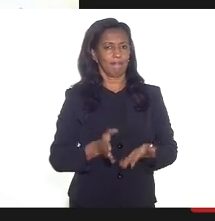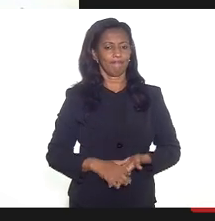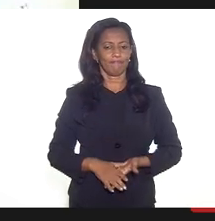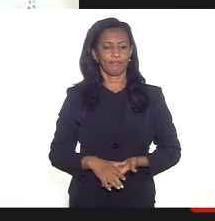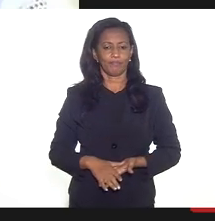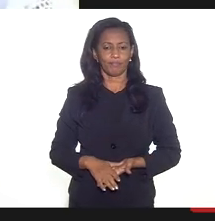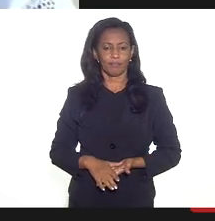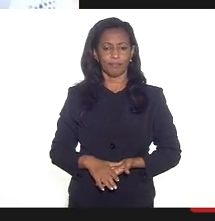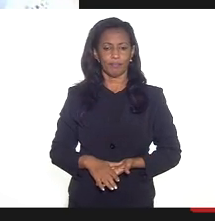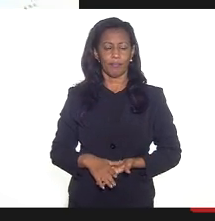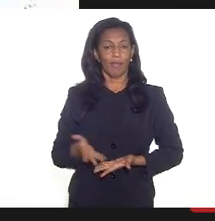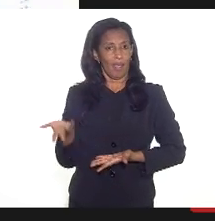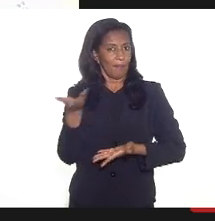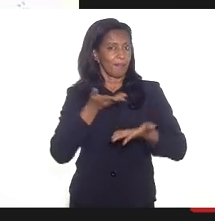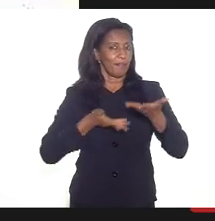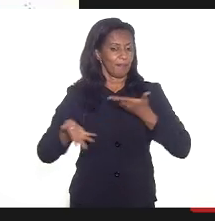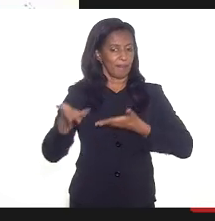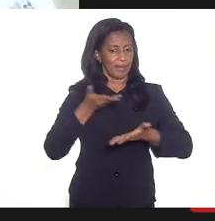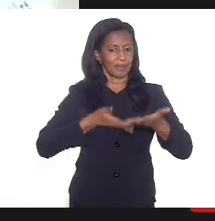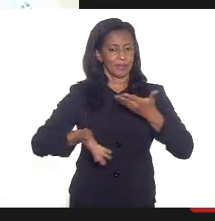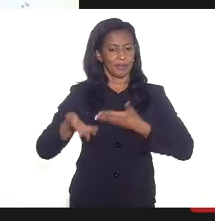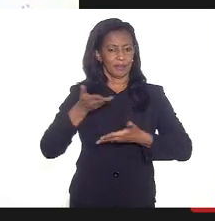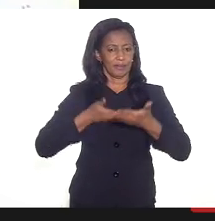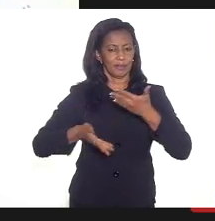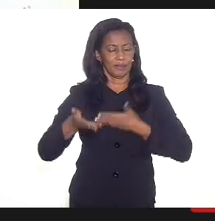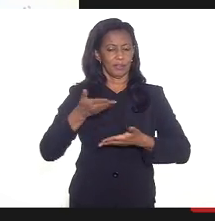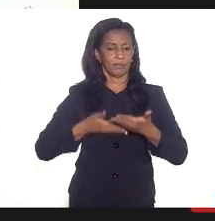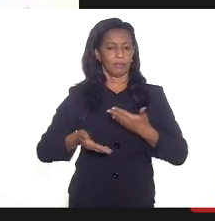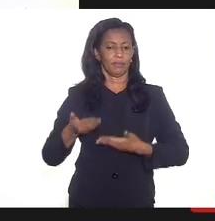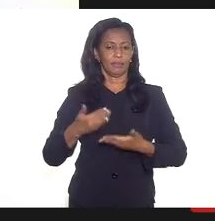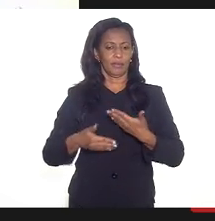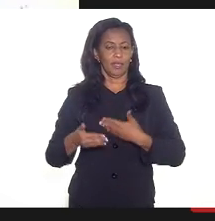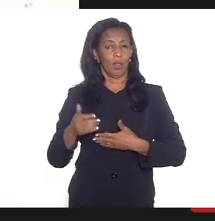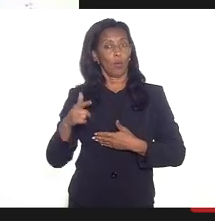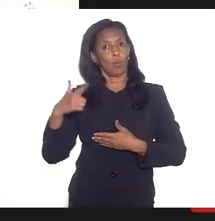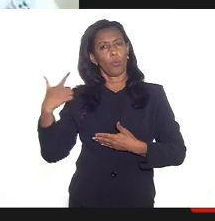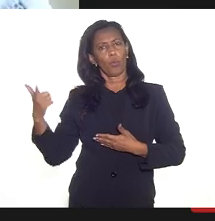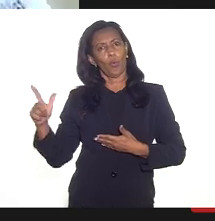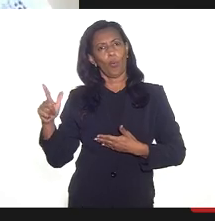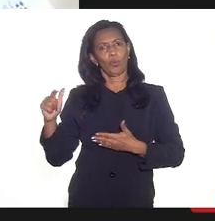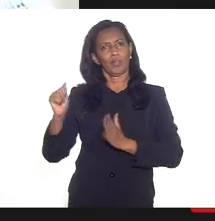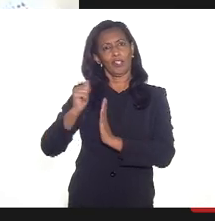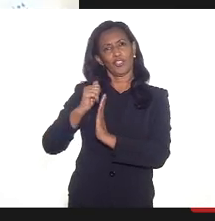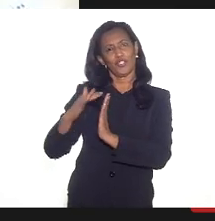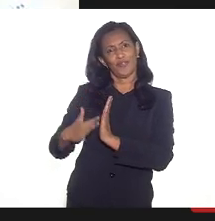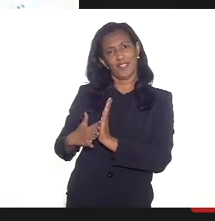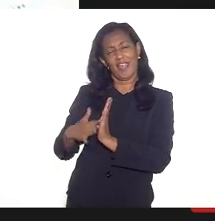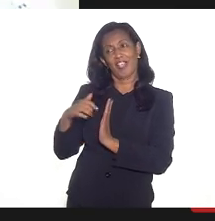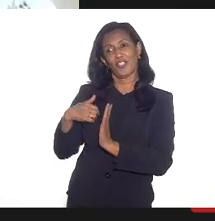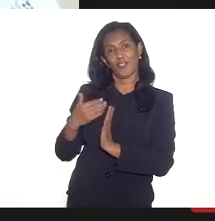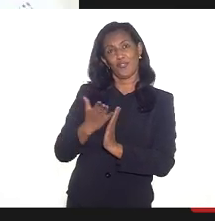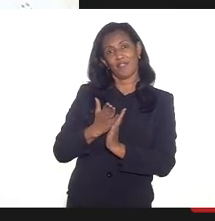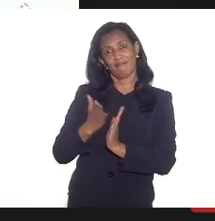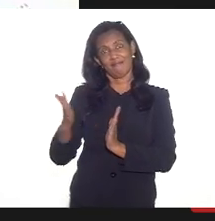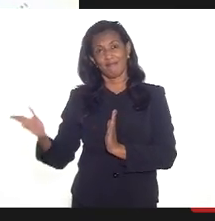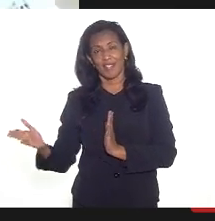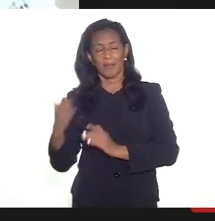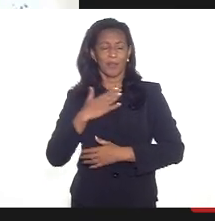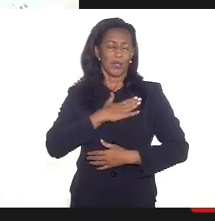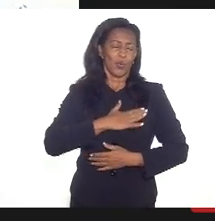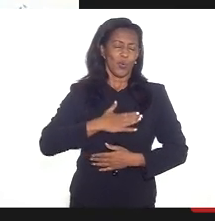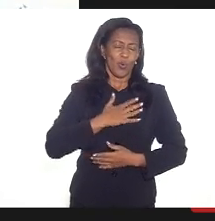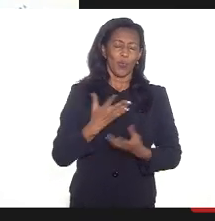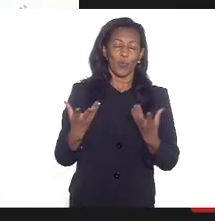a participação, vou ter que, por conta de outra atividade, eu vou ter que sair. E eu gosto